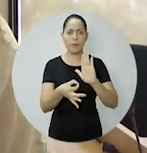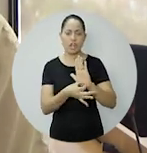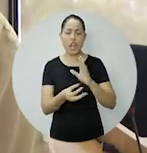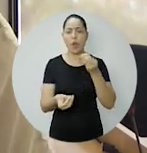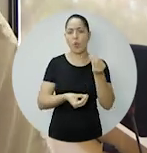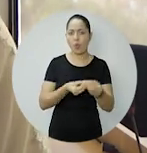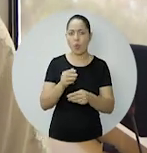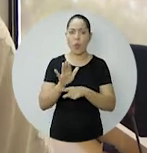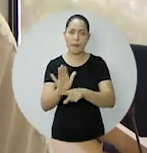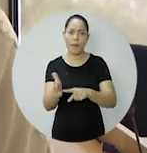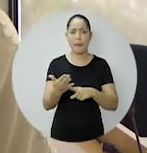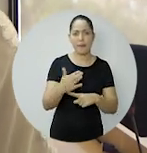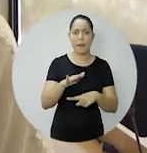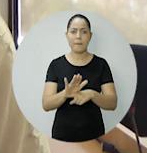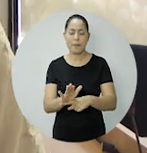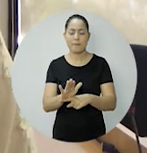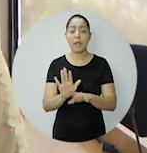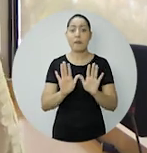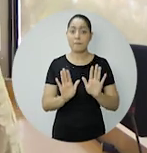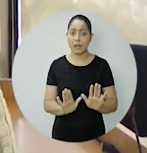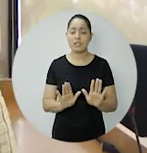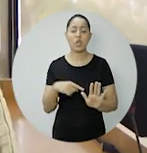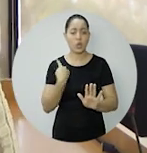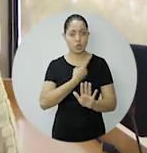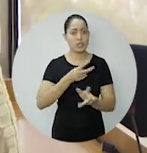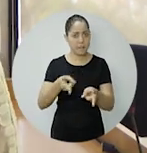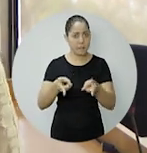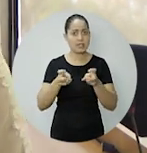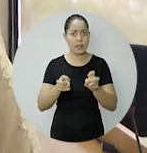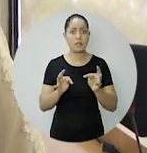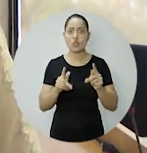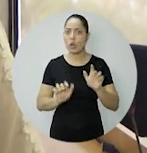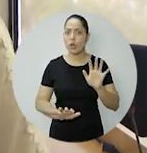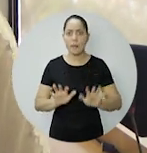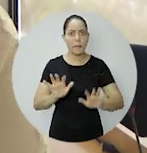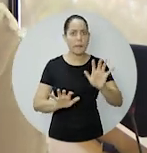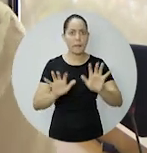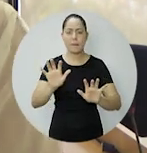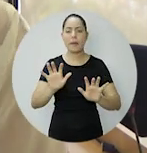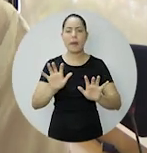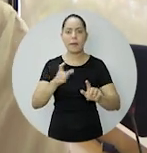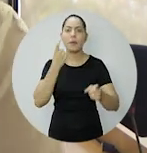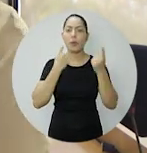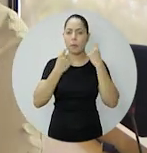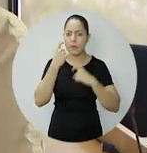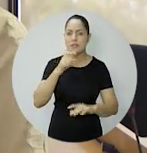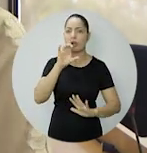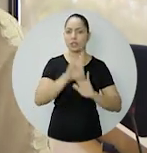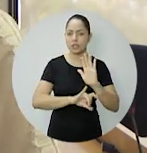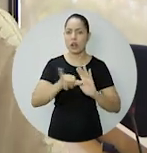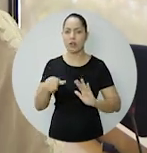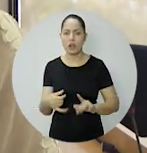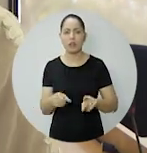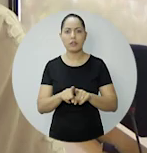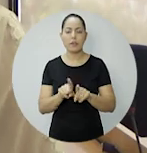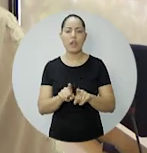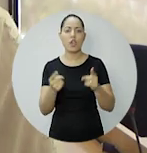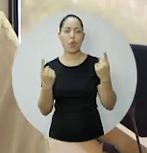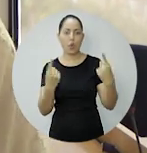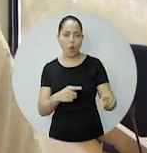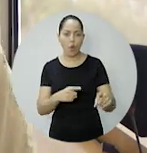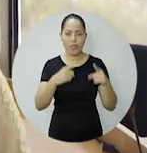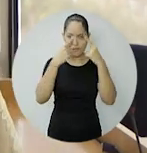como aperfeiçoar, mas sem dúvida nenhuma a gente pode perceber isso, né? Todas as seccionais preocupadas com prerrogativas, com violência,